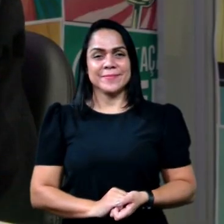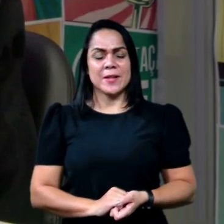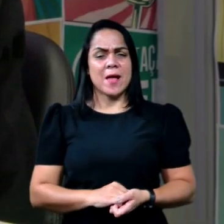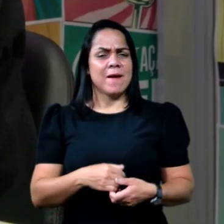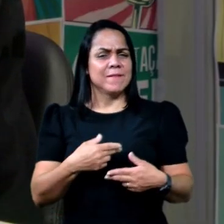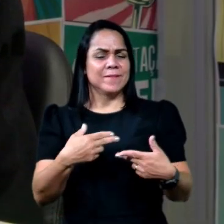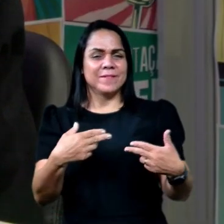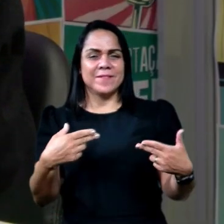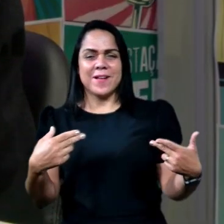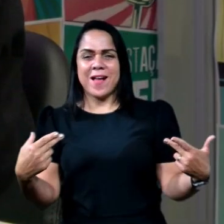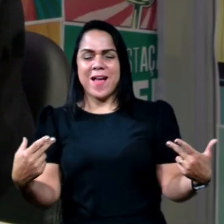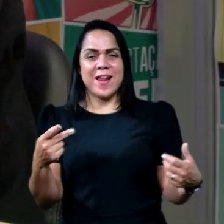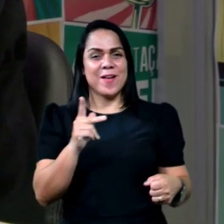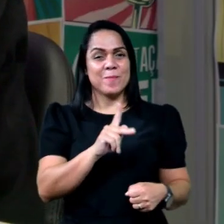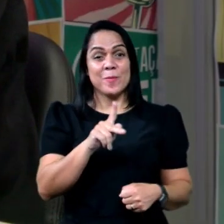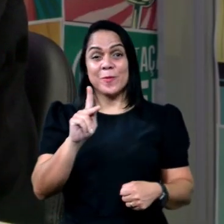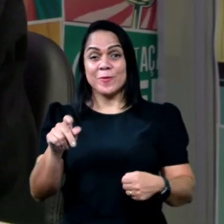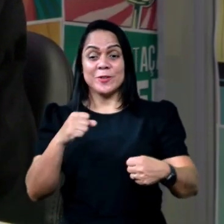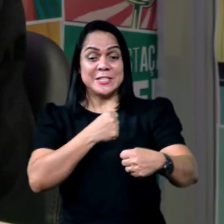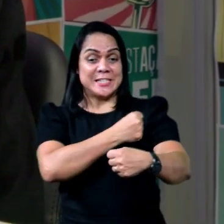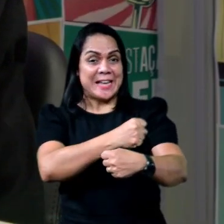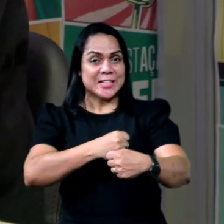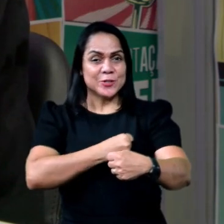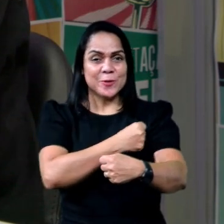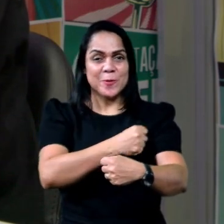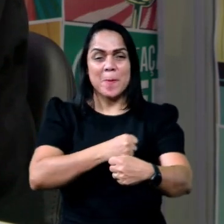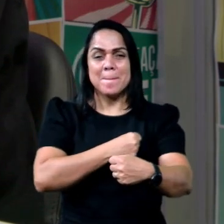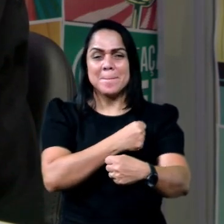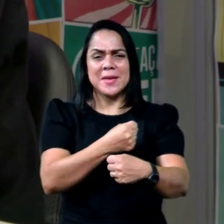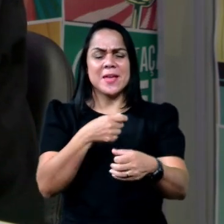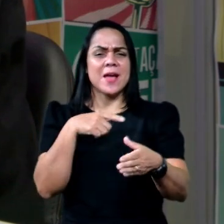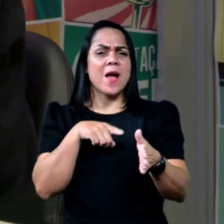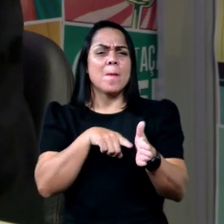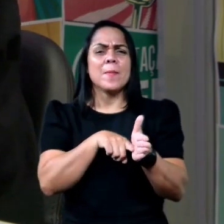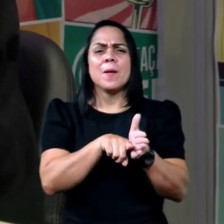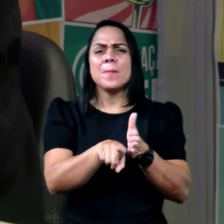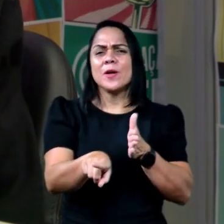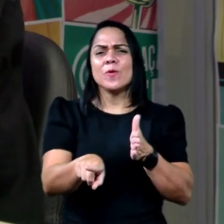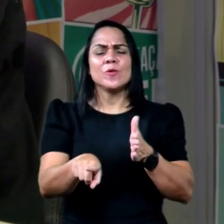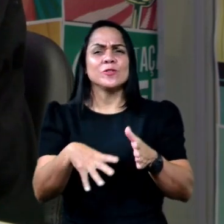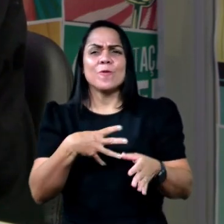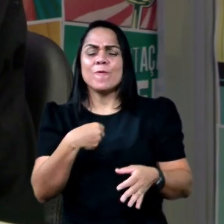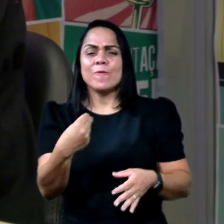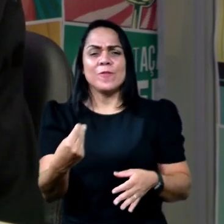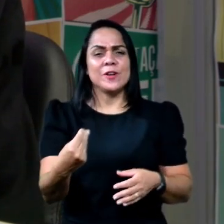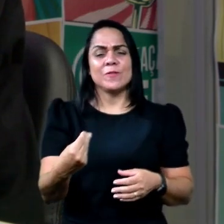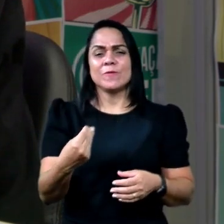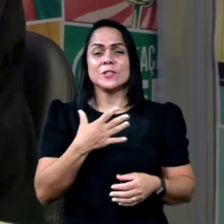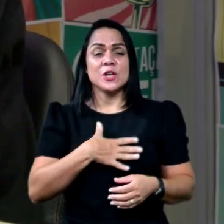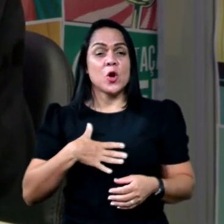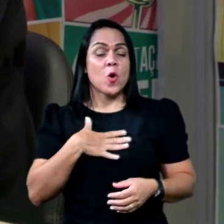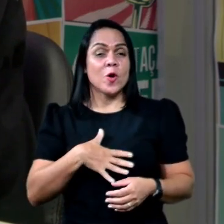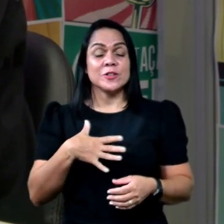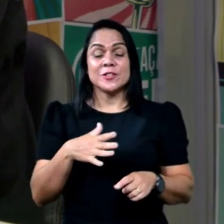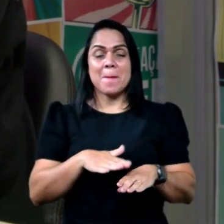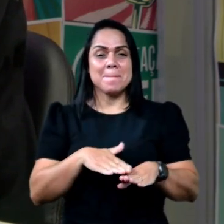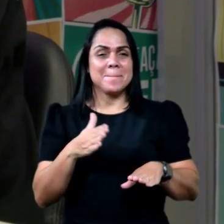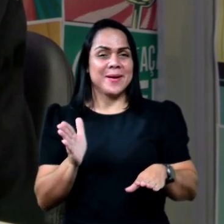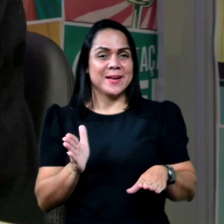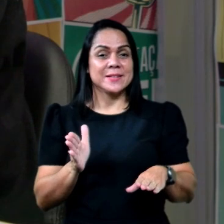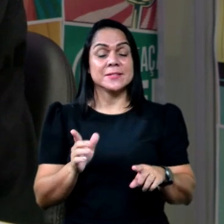Muitas, né? Uma professora de gastronomia, essa é uma pergunta igual qual filho que você gosta mais para uma mãe. Mas eu acho que